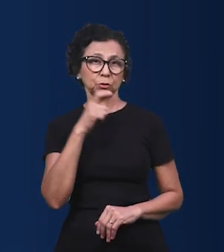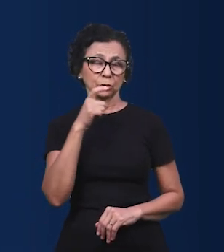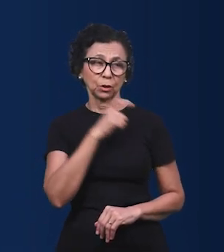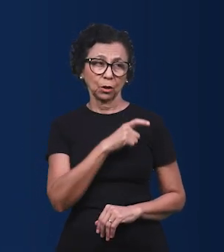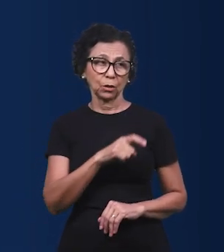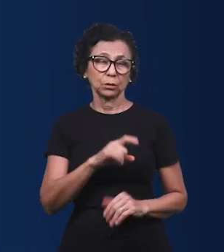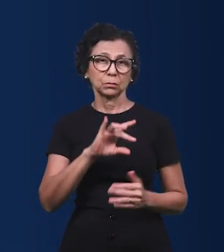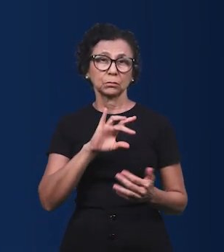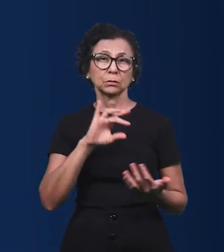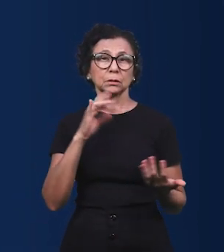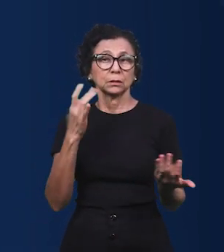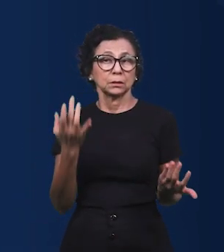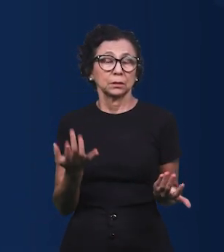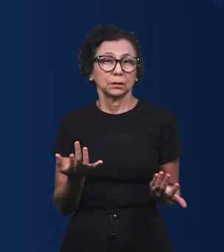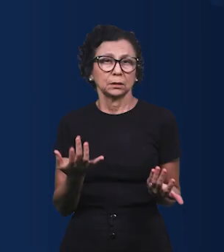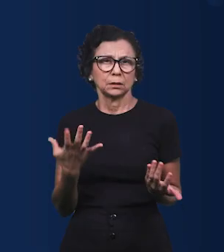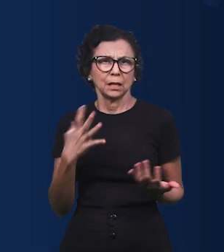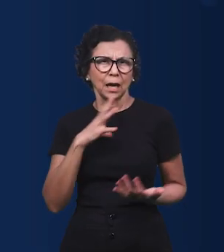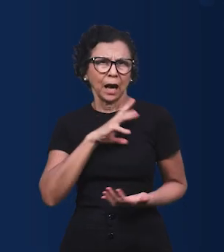sem afeto natural,